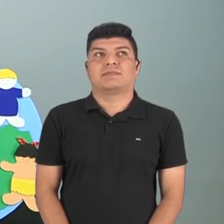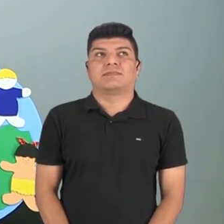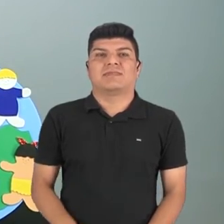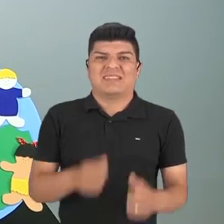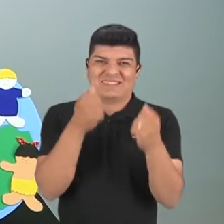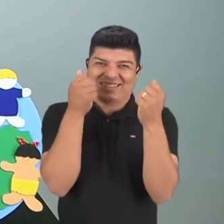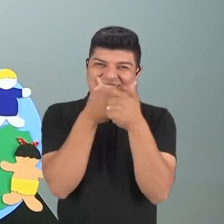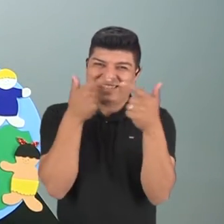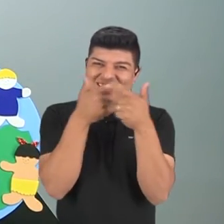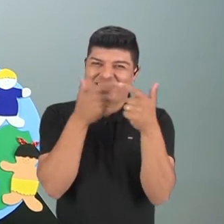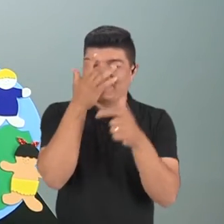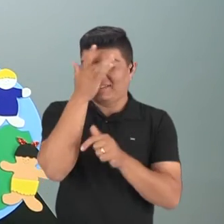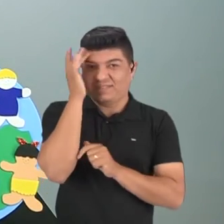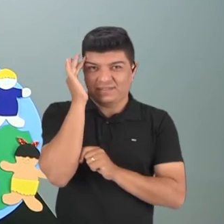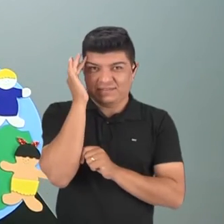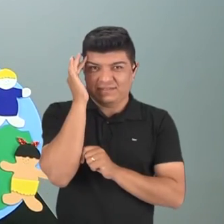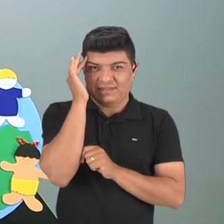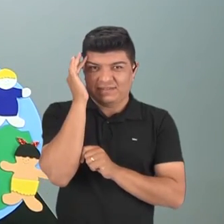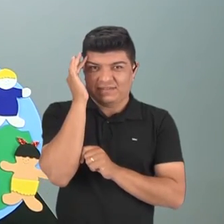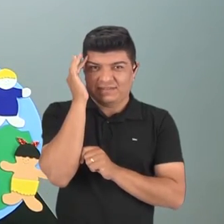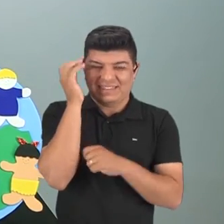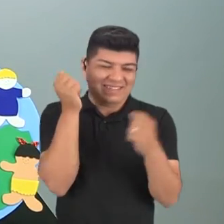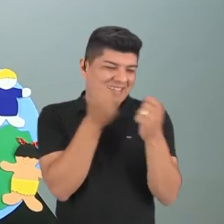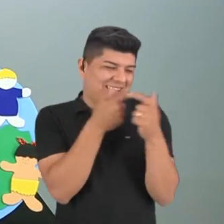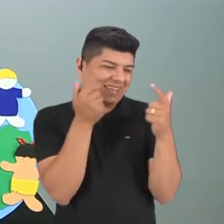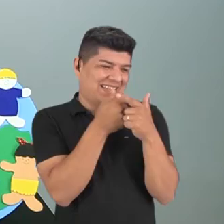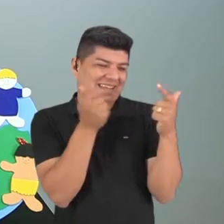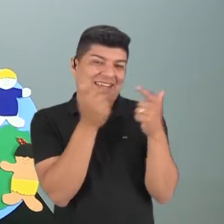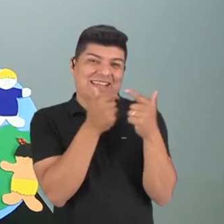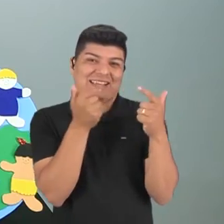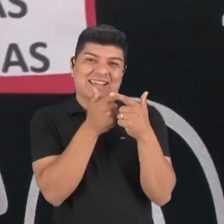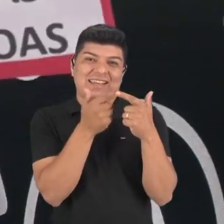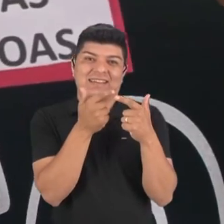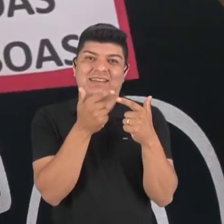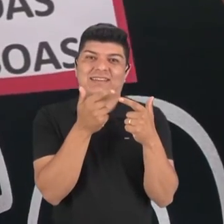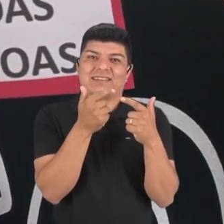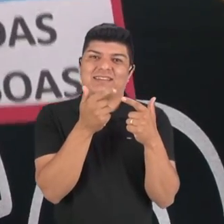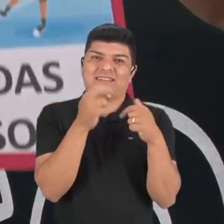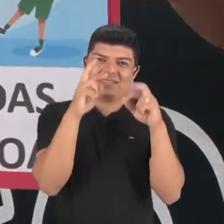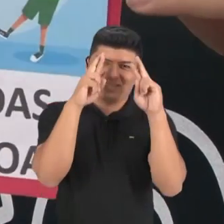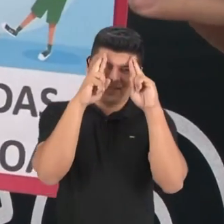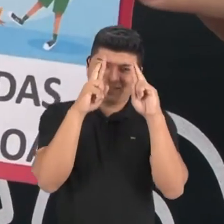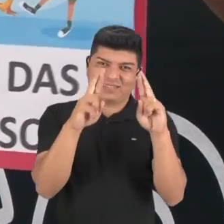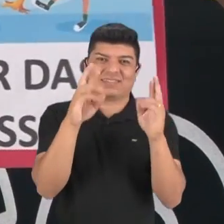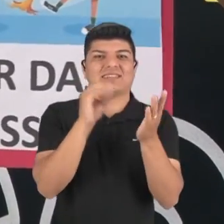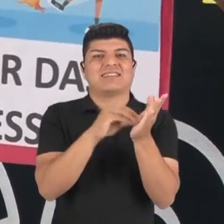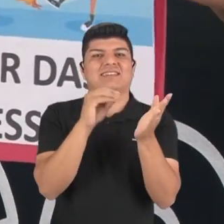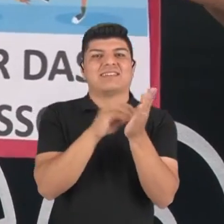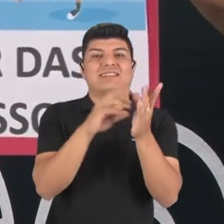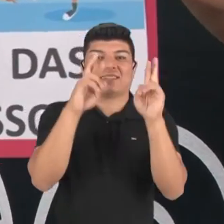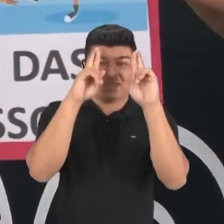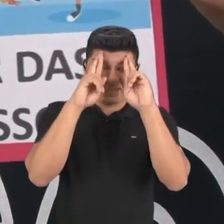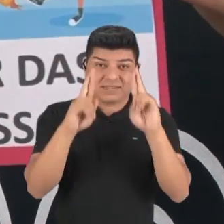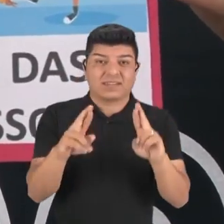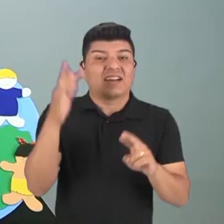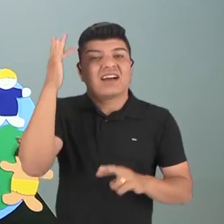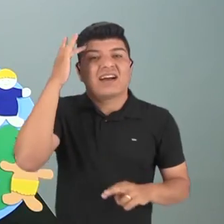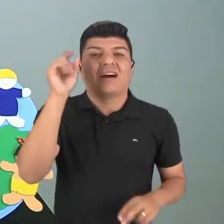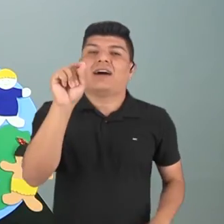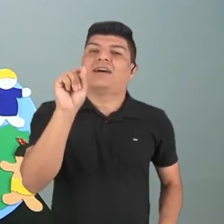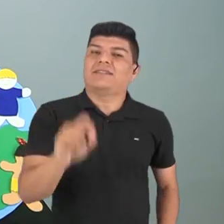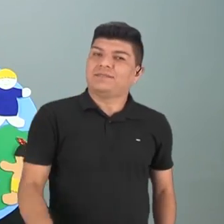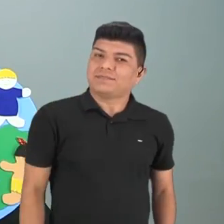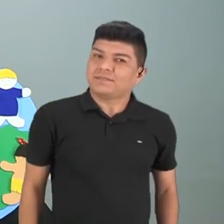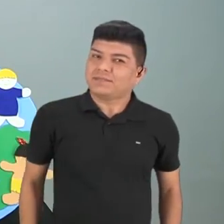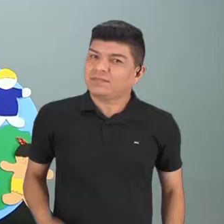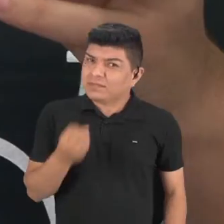Rir das pessoas. Rir das pessoas é respeito ou é desrespeito? O que você acha?